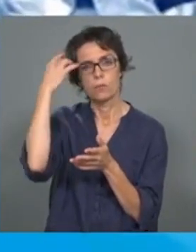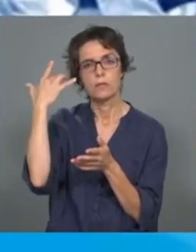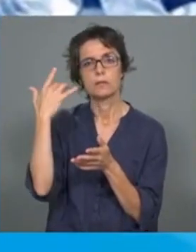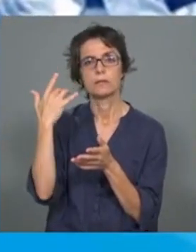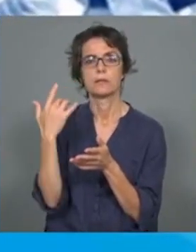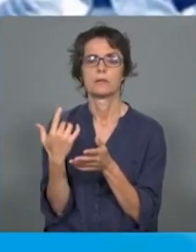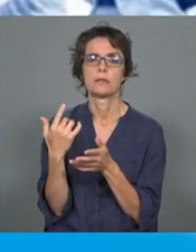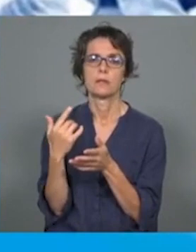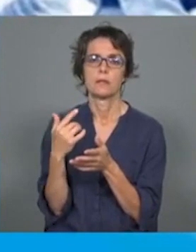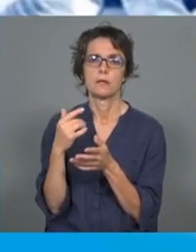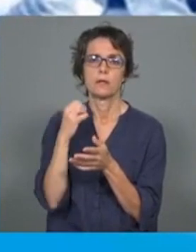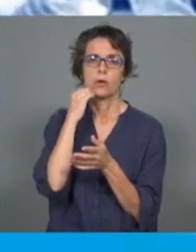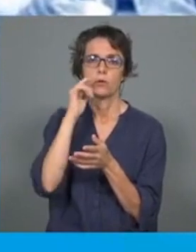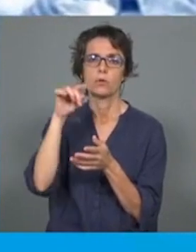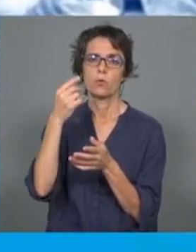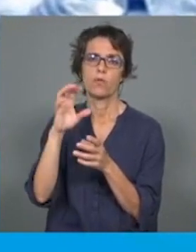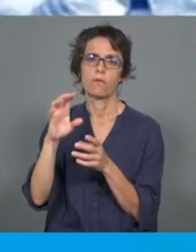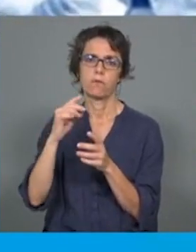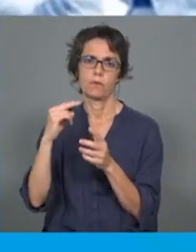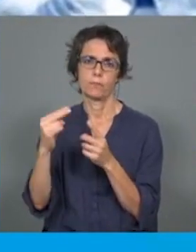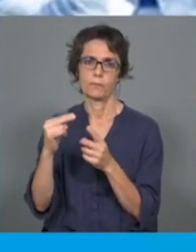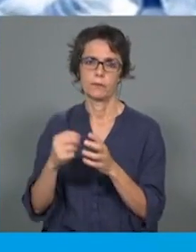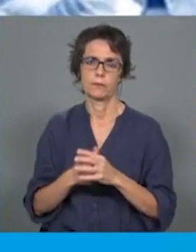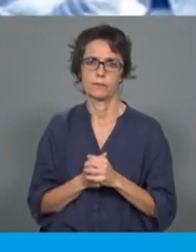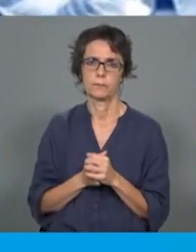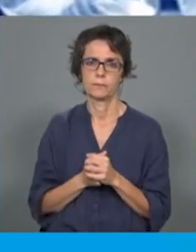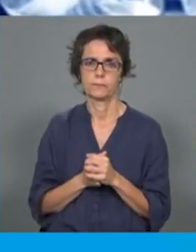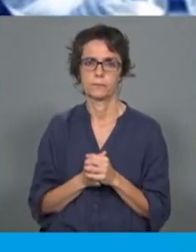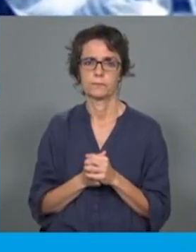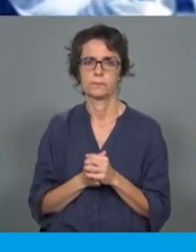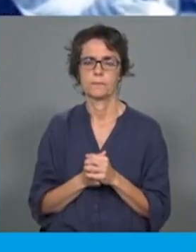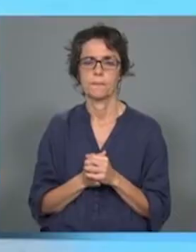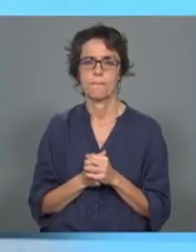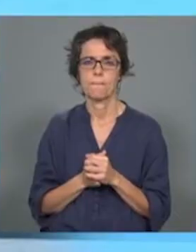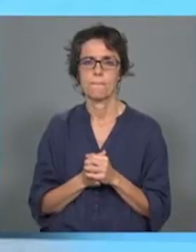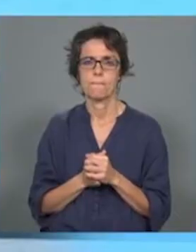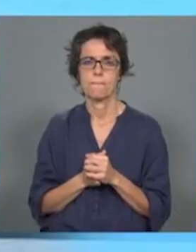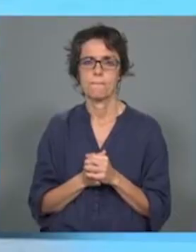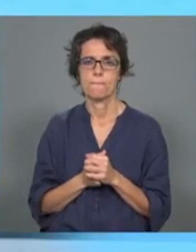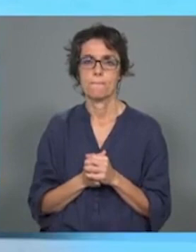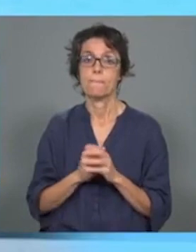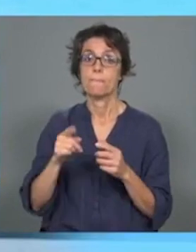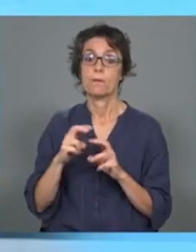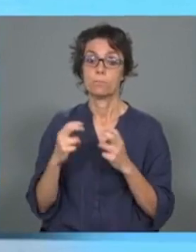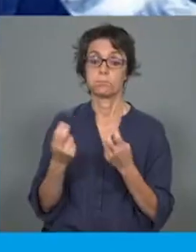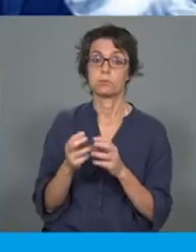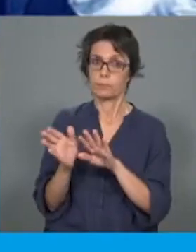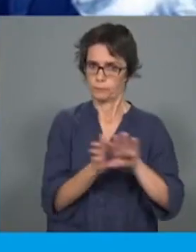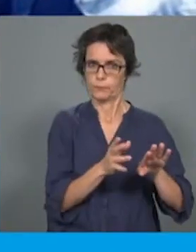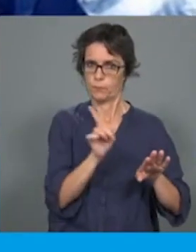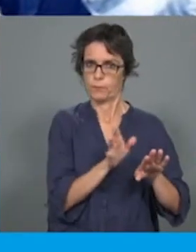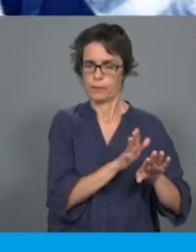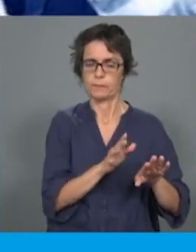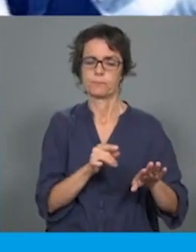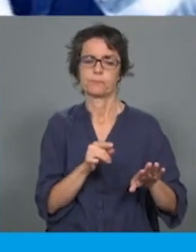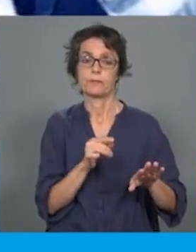outro modo de olhar. O segundo painel, já agora faria assim, o segundo painel, se o primeiro é fintando a dor,